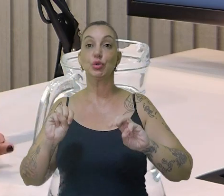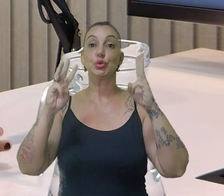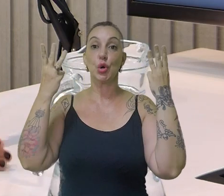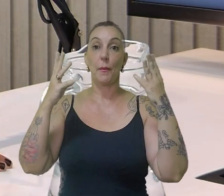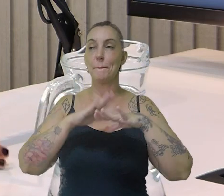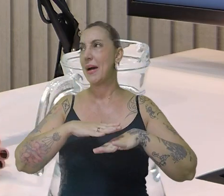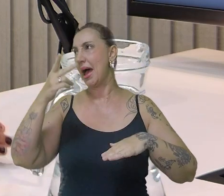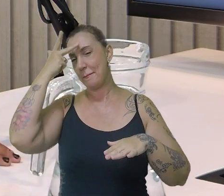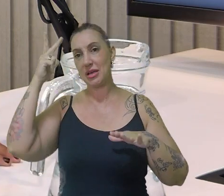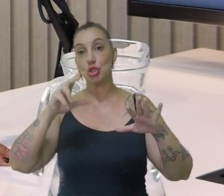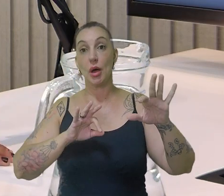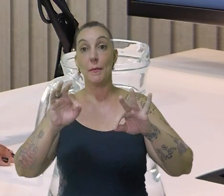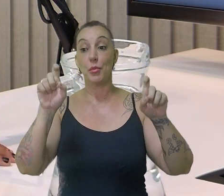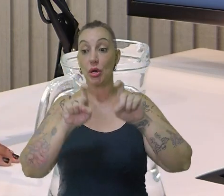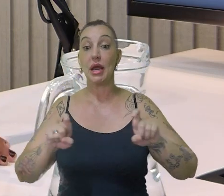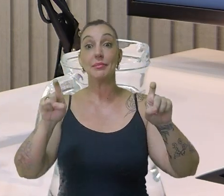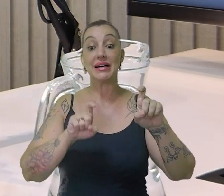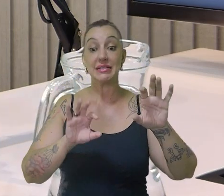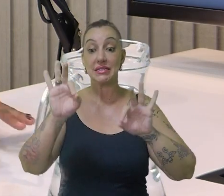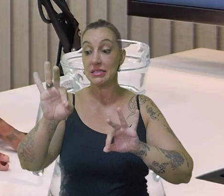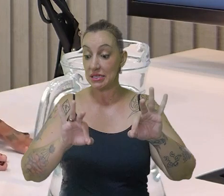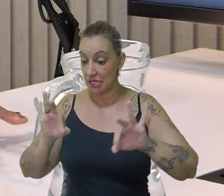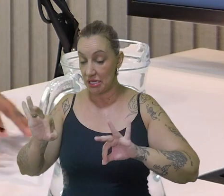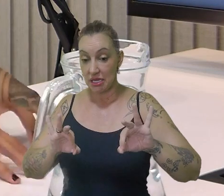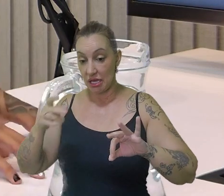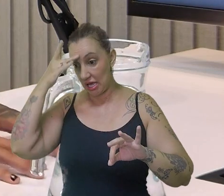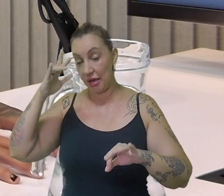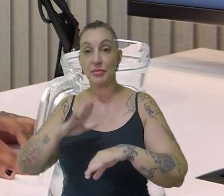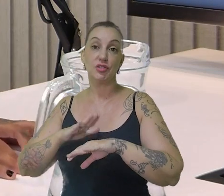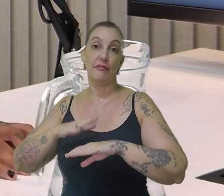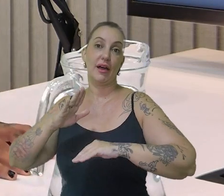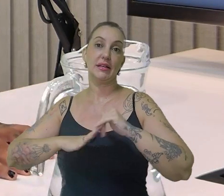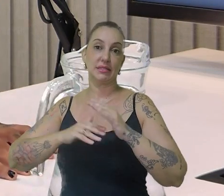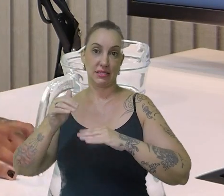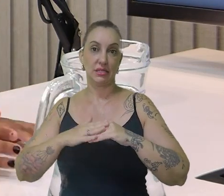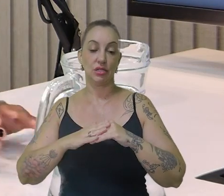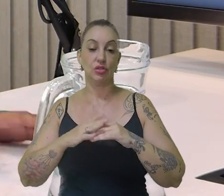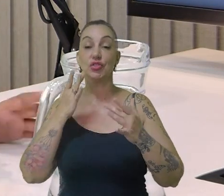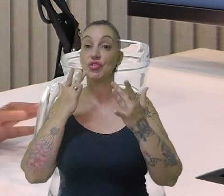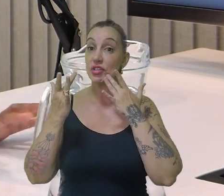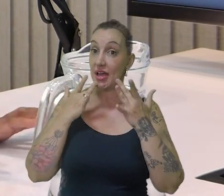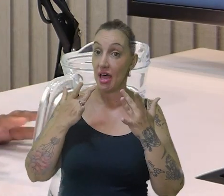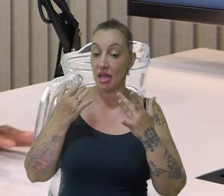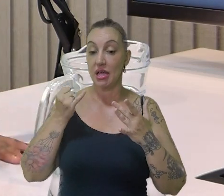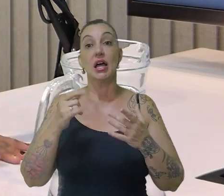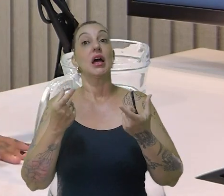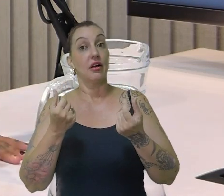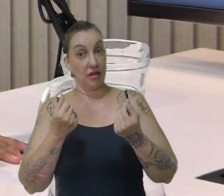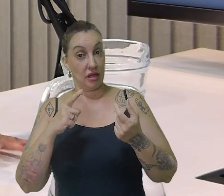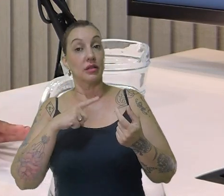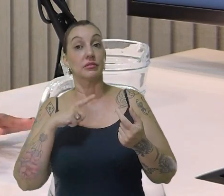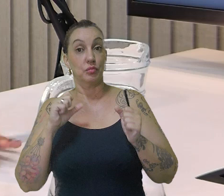você tem mais a galera da programação que vai faz e alguém executa e no teatro quando tem verba